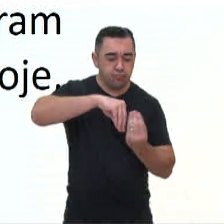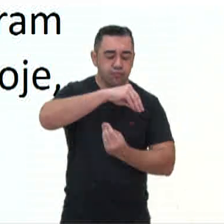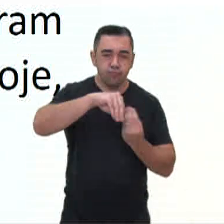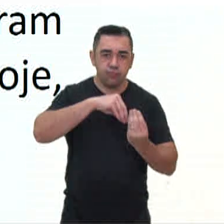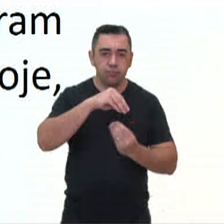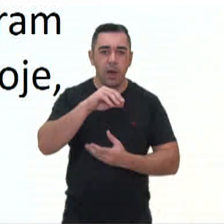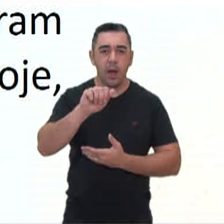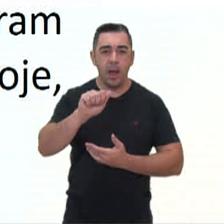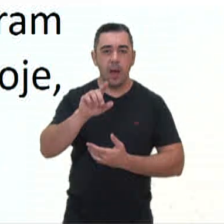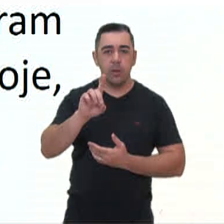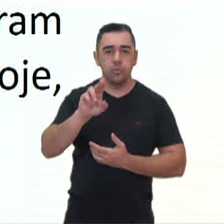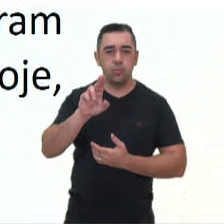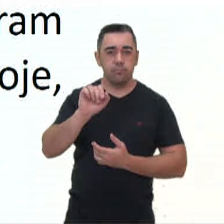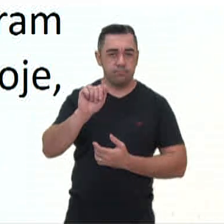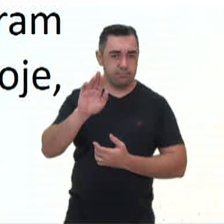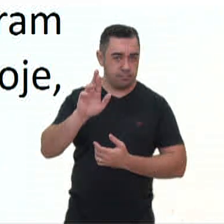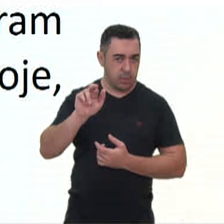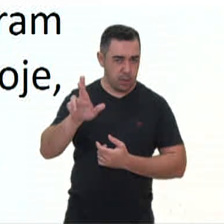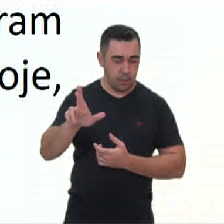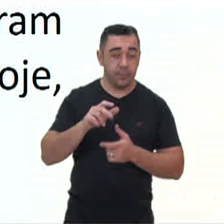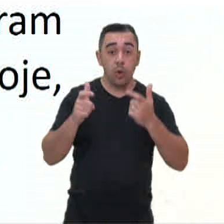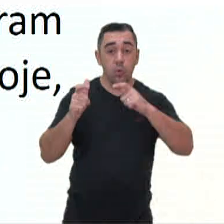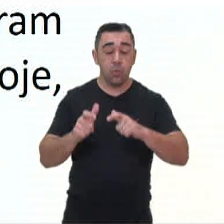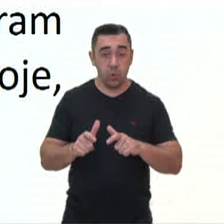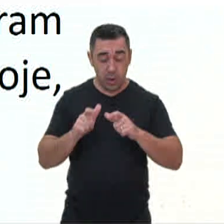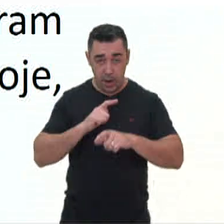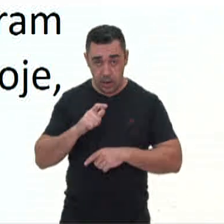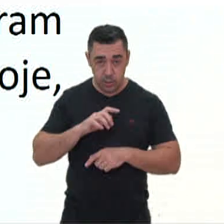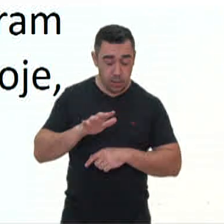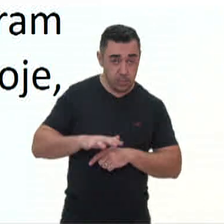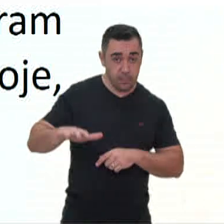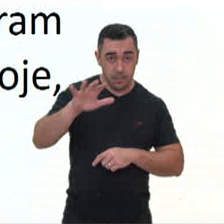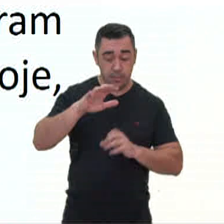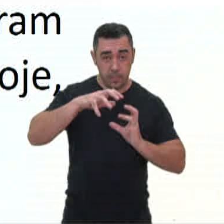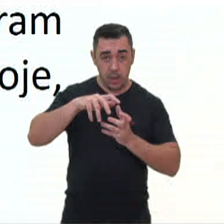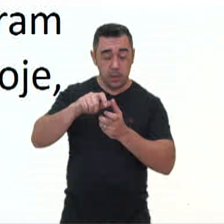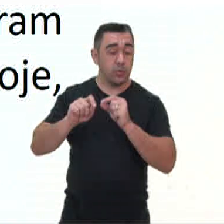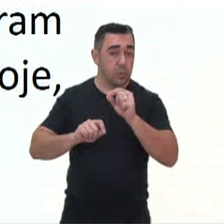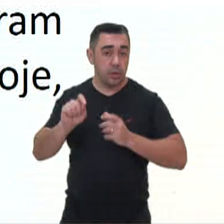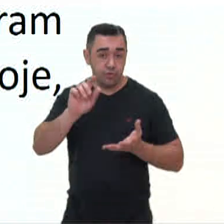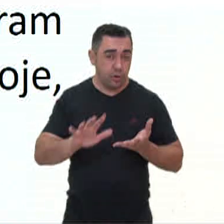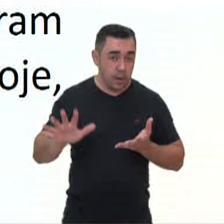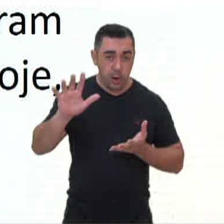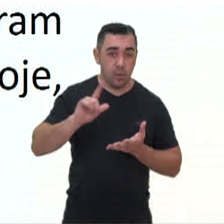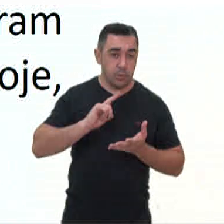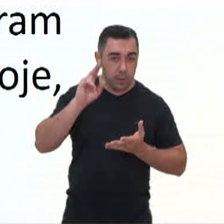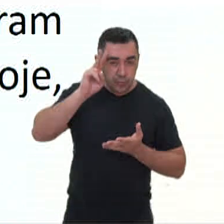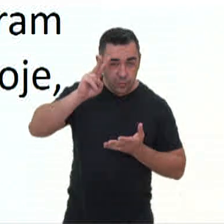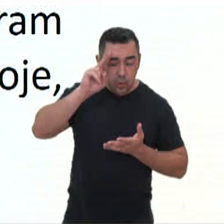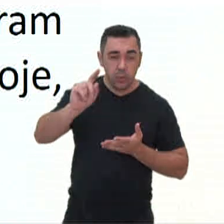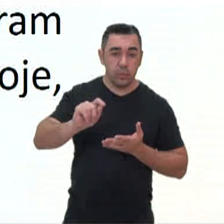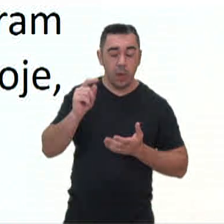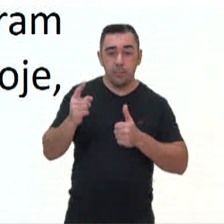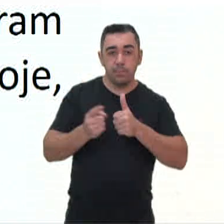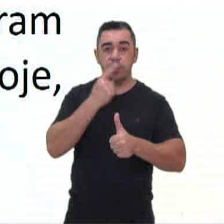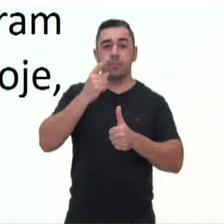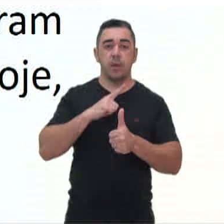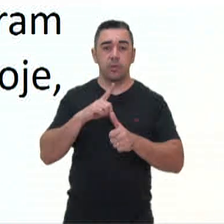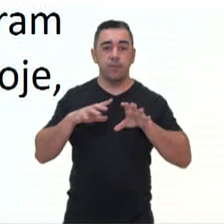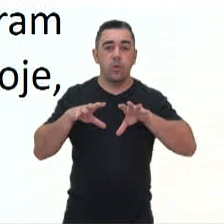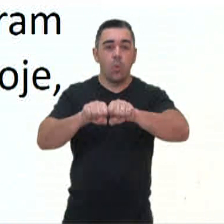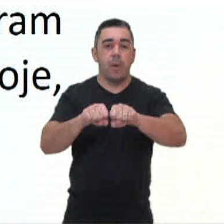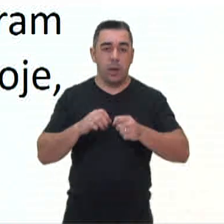Dessa forma, os locais do planeta que apresentam tais condições são, em geral, os que historicamente foram primeiramente